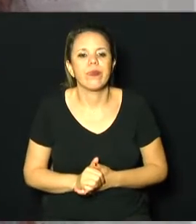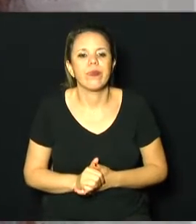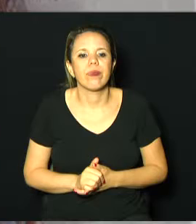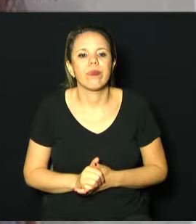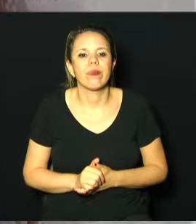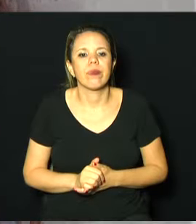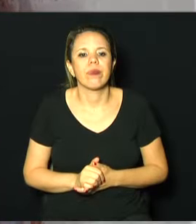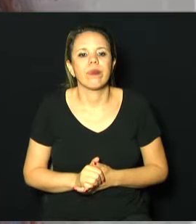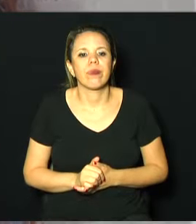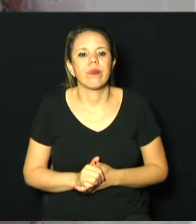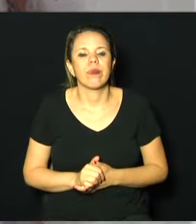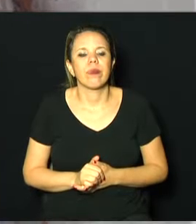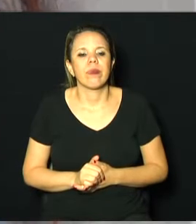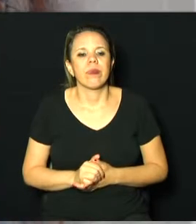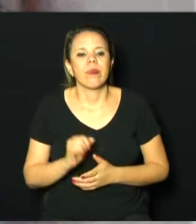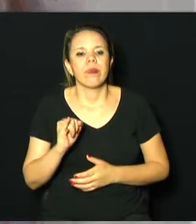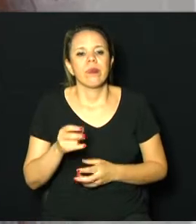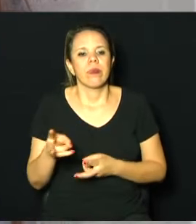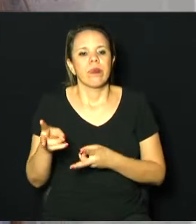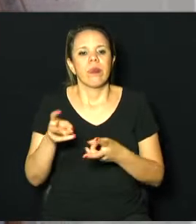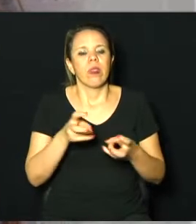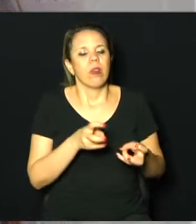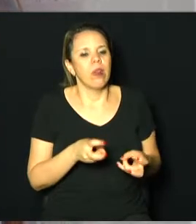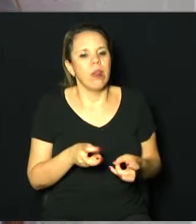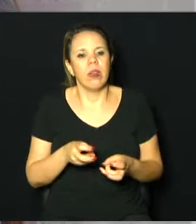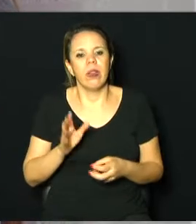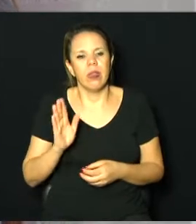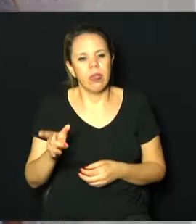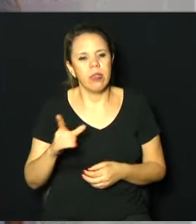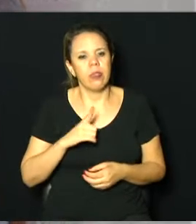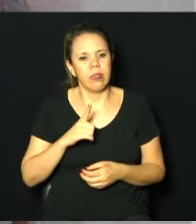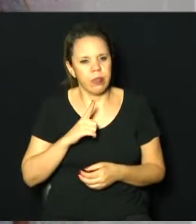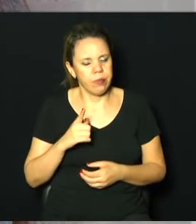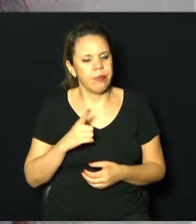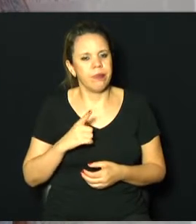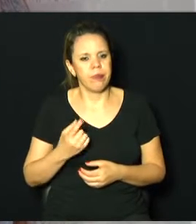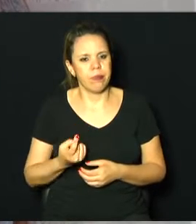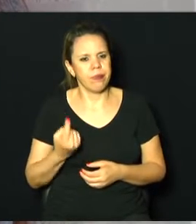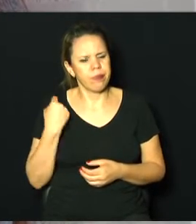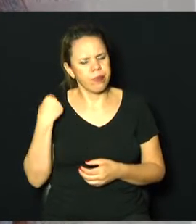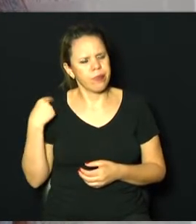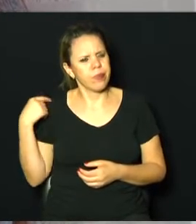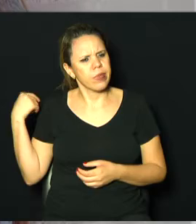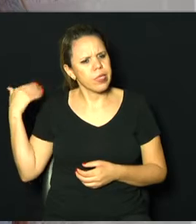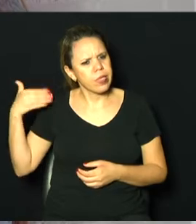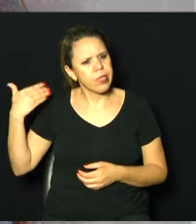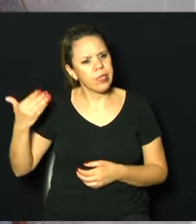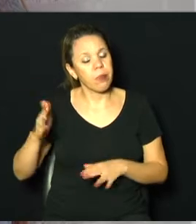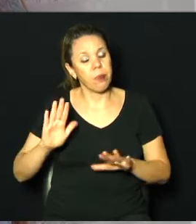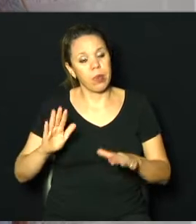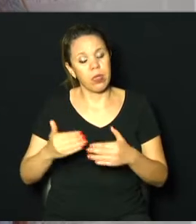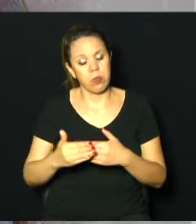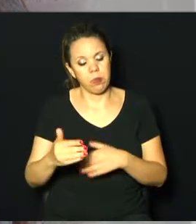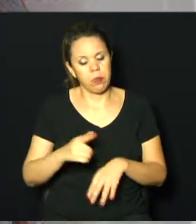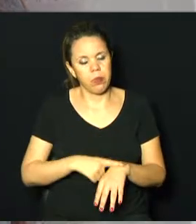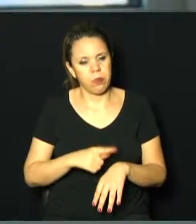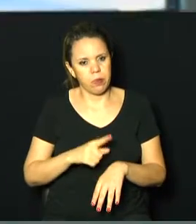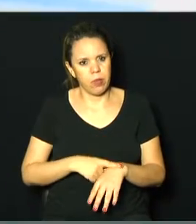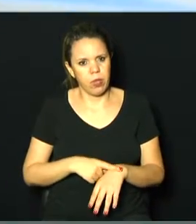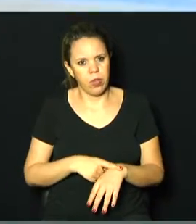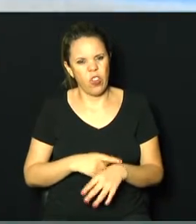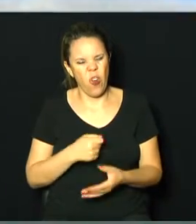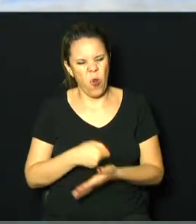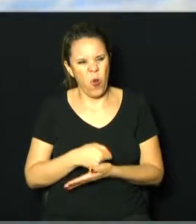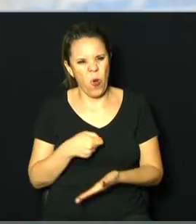E essa ausência física, se a gente for olhar, já estava existindo, né? Só que a partir do momento em que isso passou a